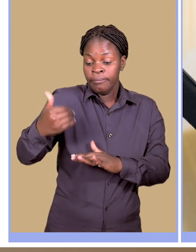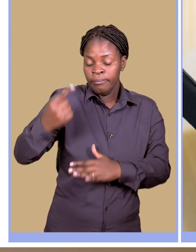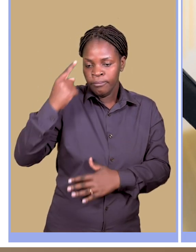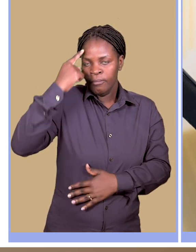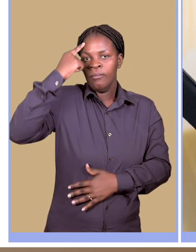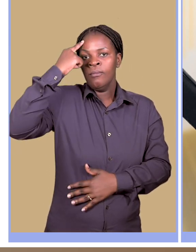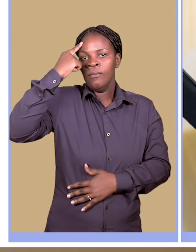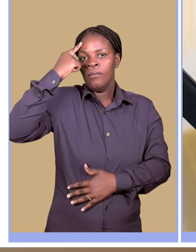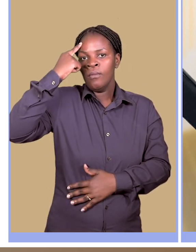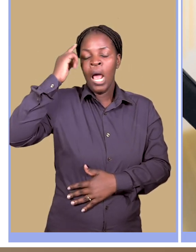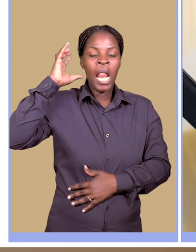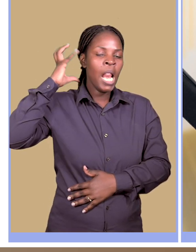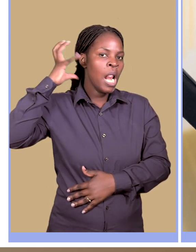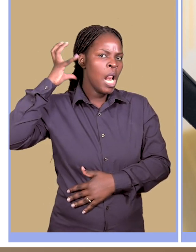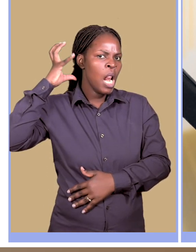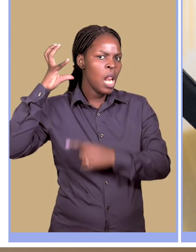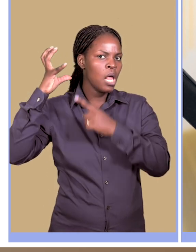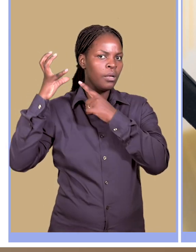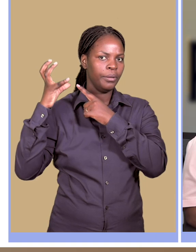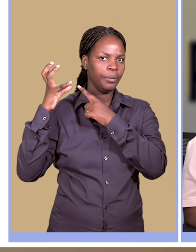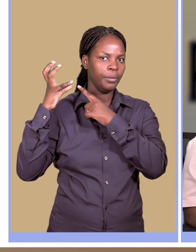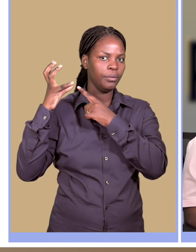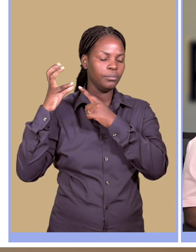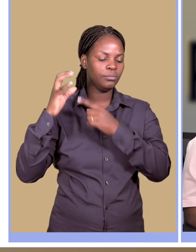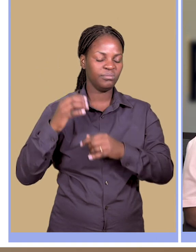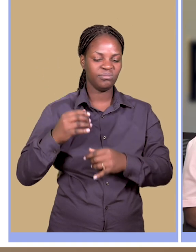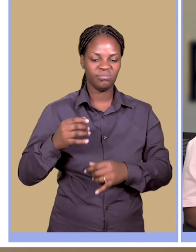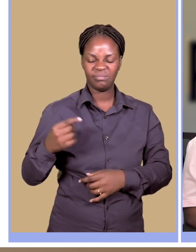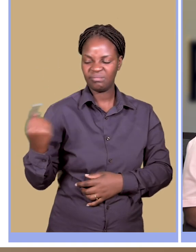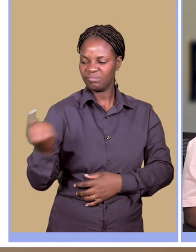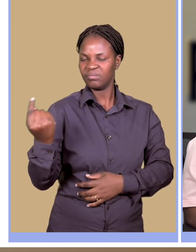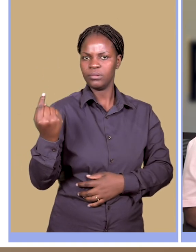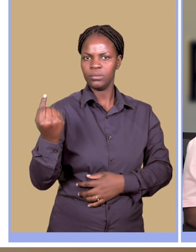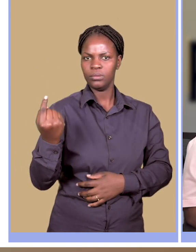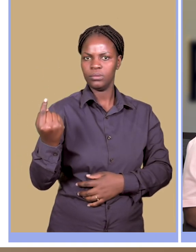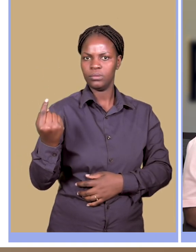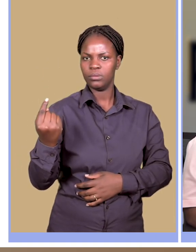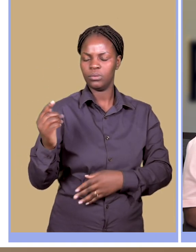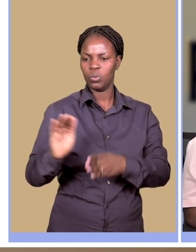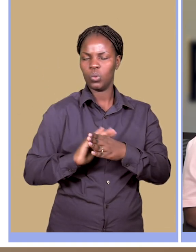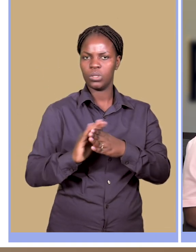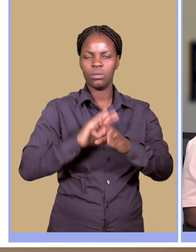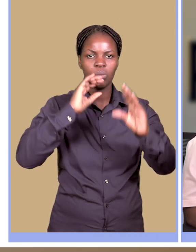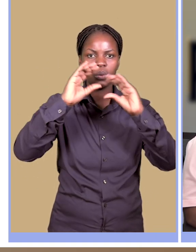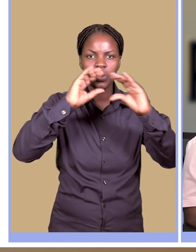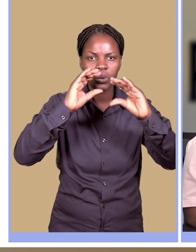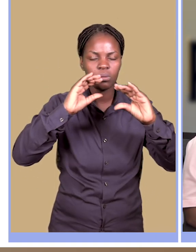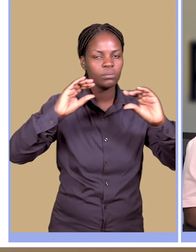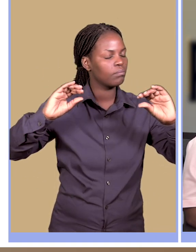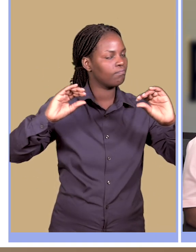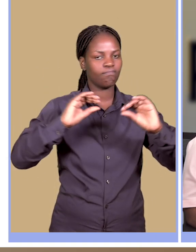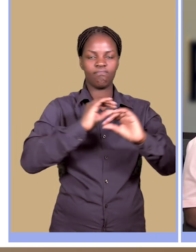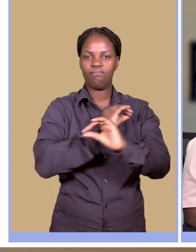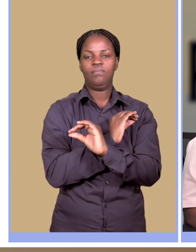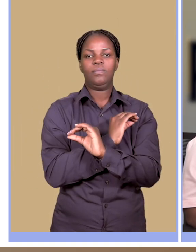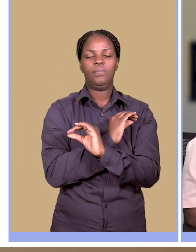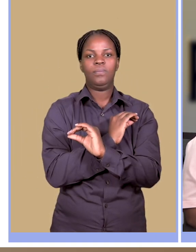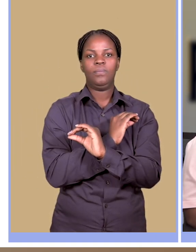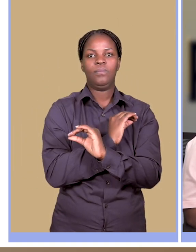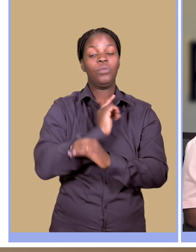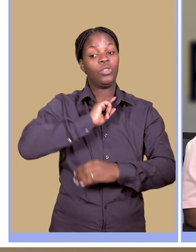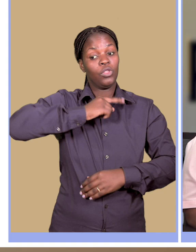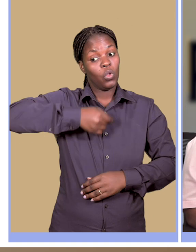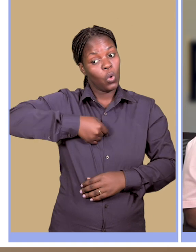que nós fazemos qualquer atividade, que a rádio não é o único meio através do qual nós devemos nos comunicar com os moçambicanos.